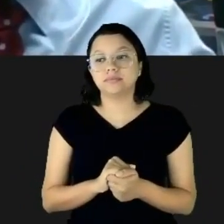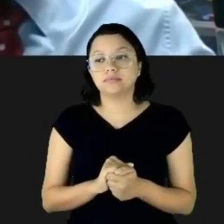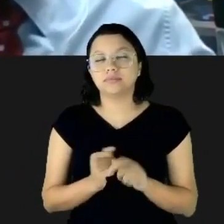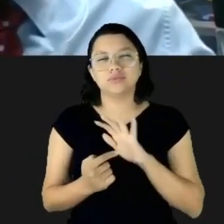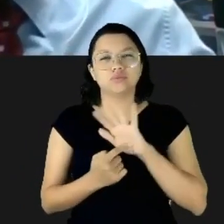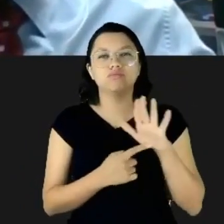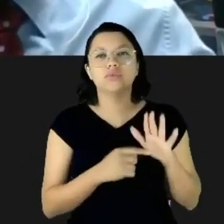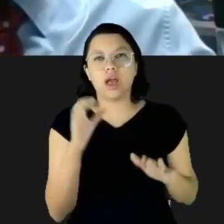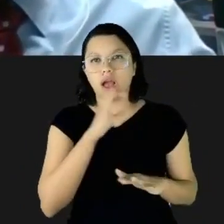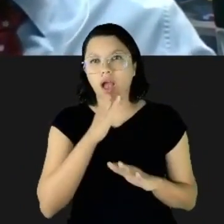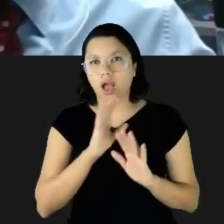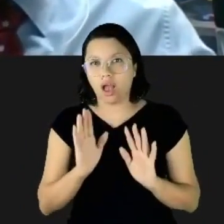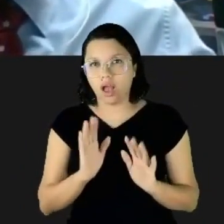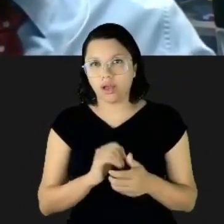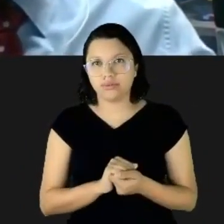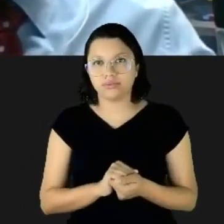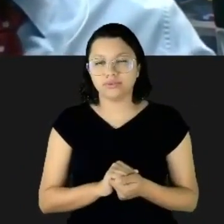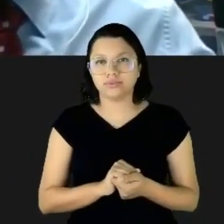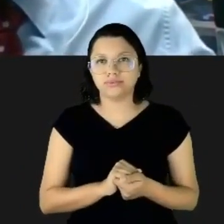rapidinho como que é,